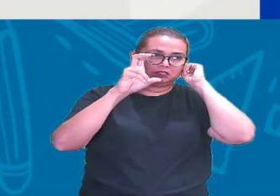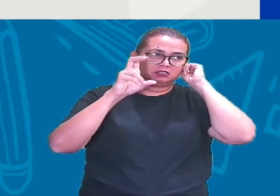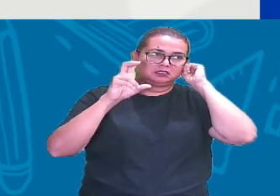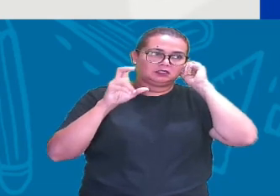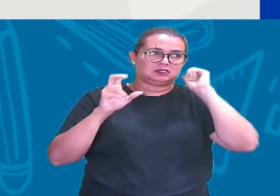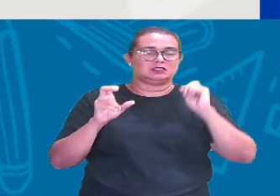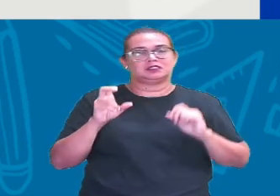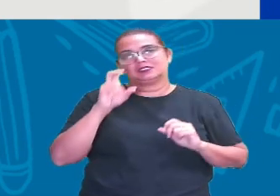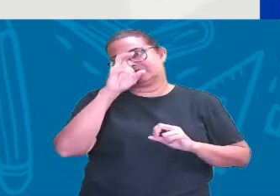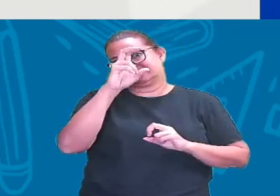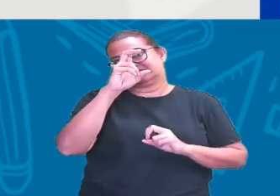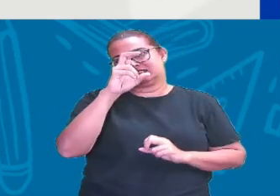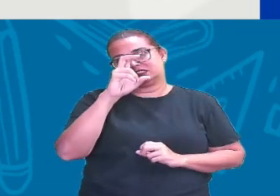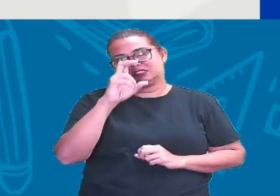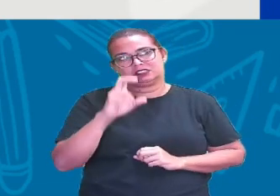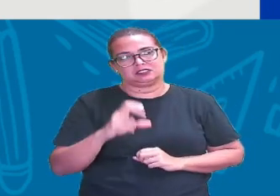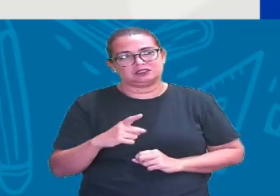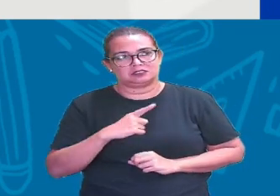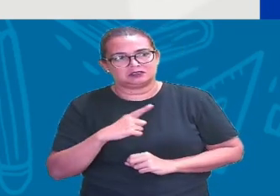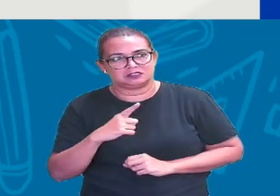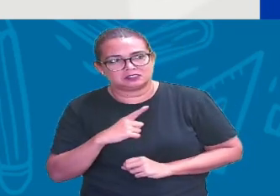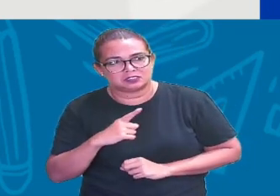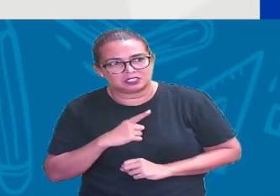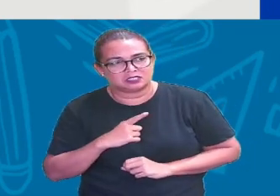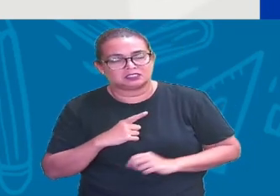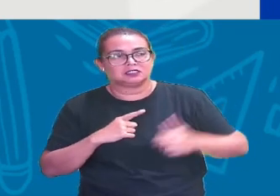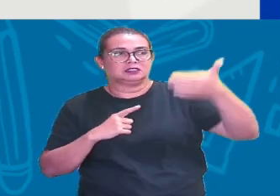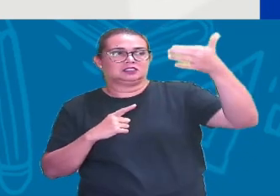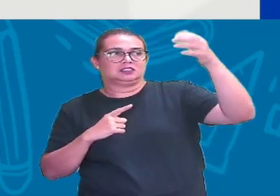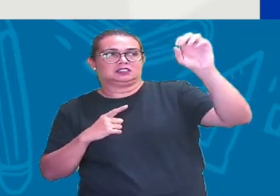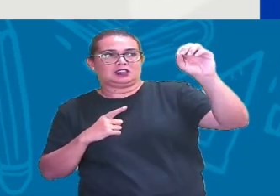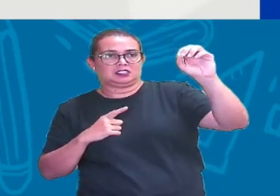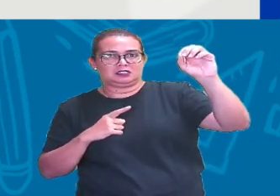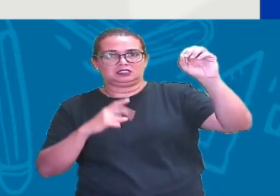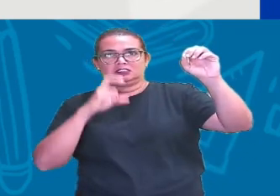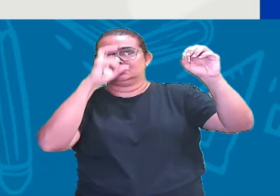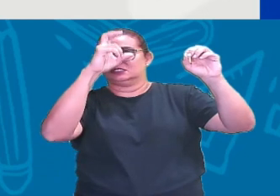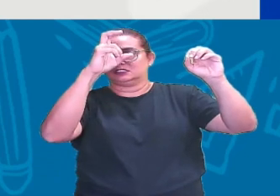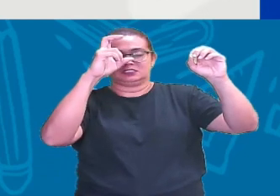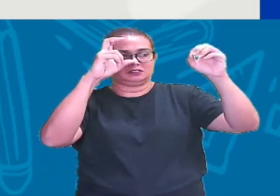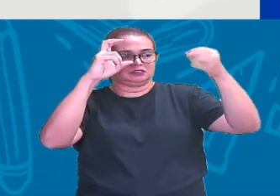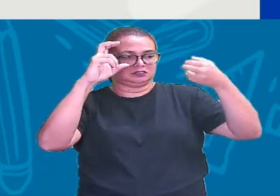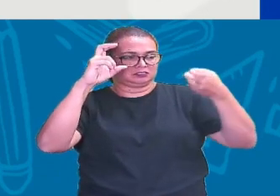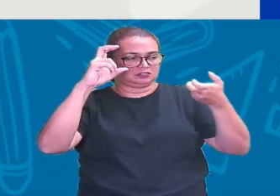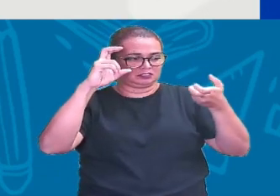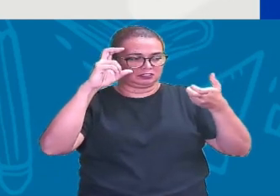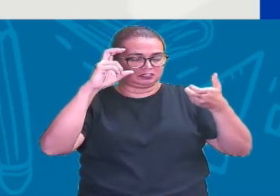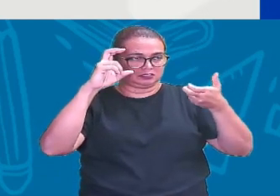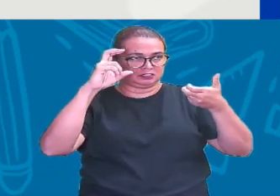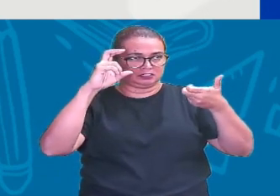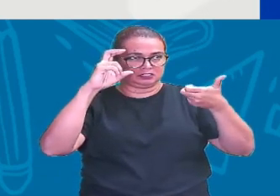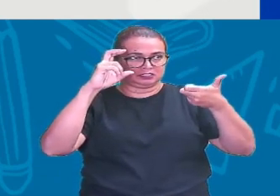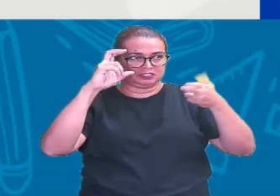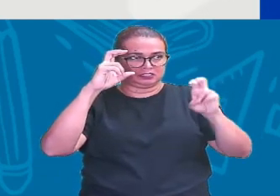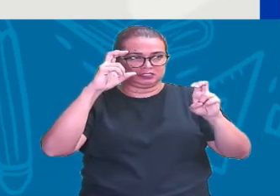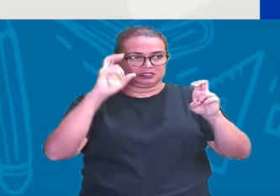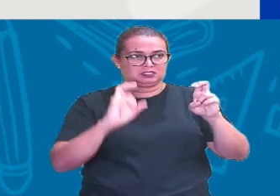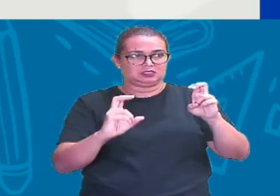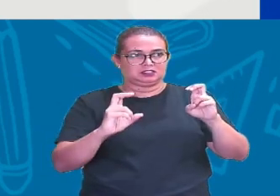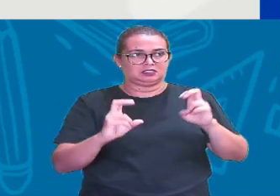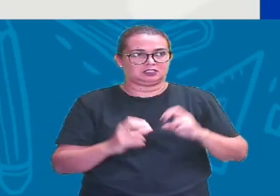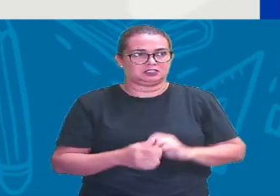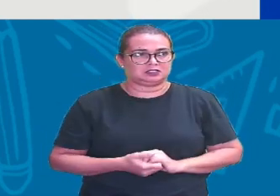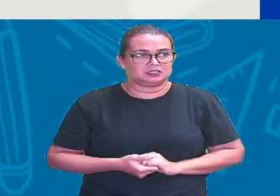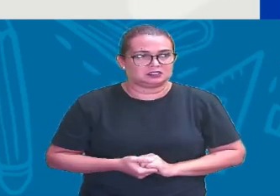O 5 está como divisor de 10 e também está como divisor de 5. Vamos pegar